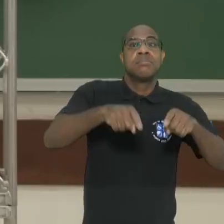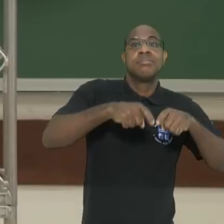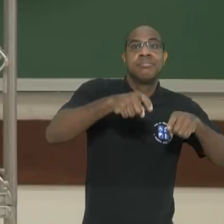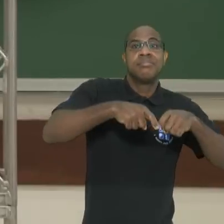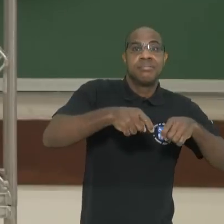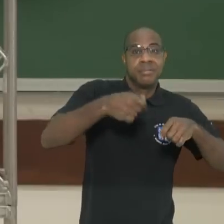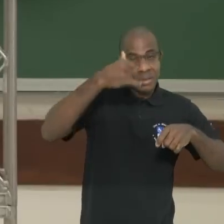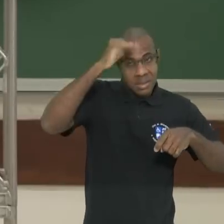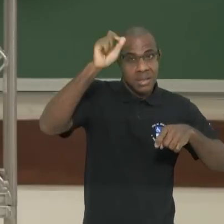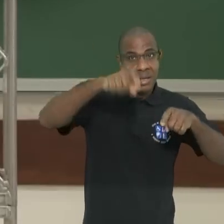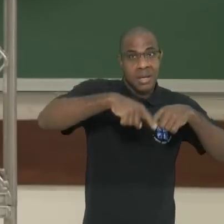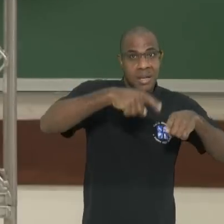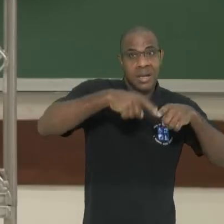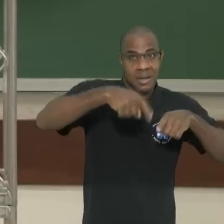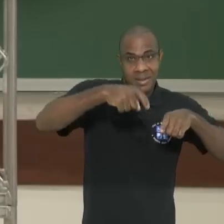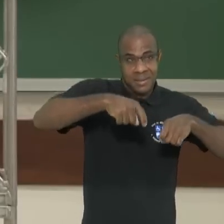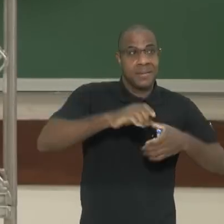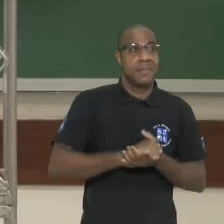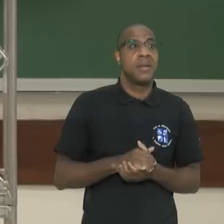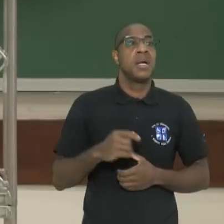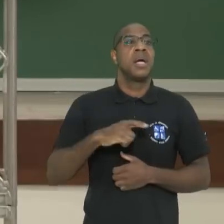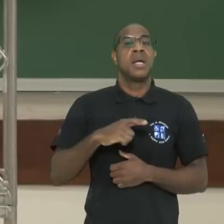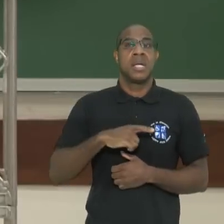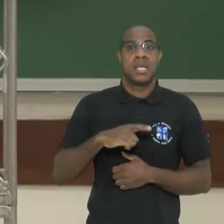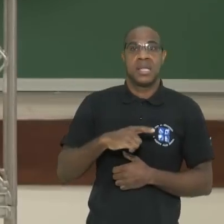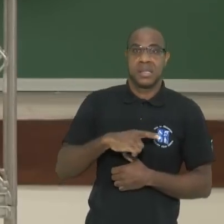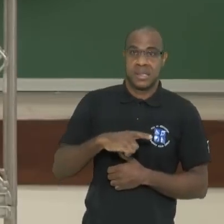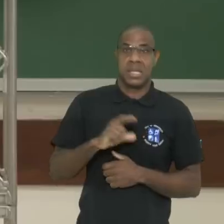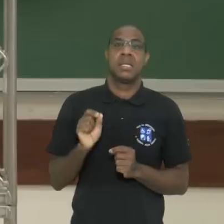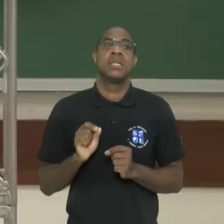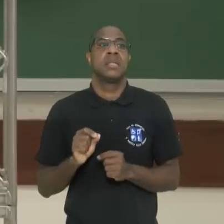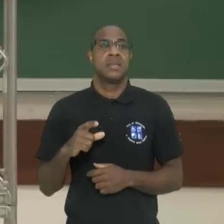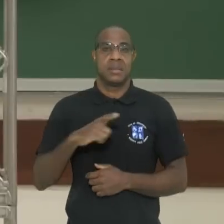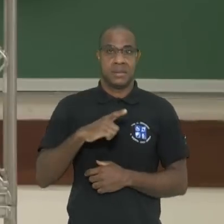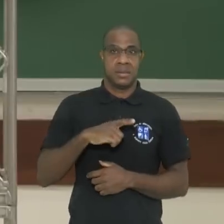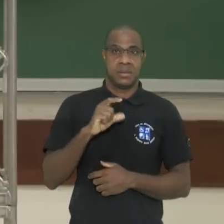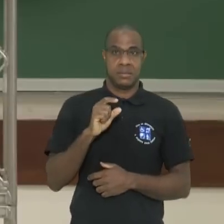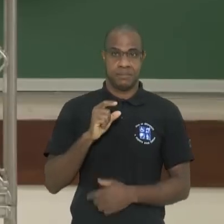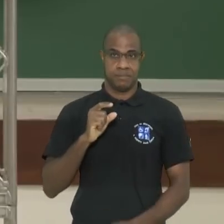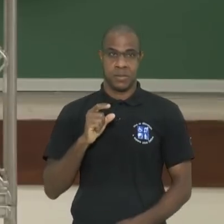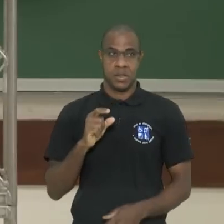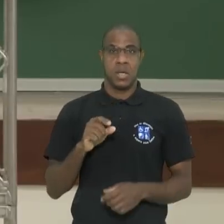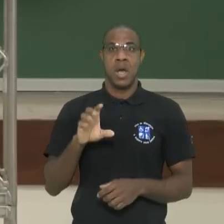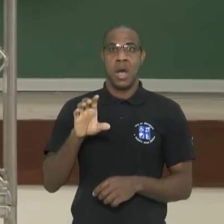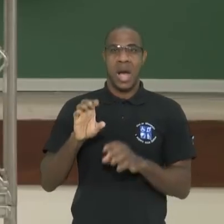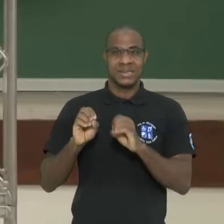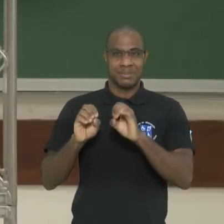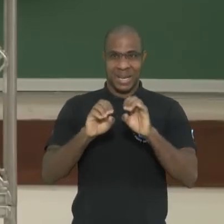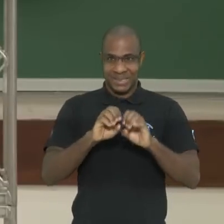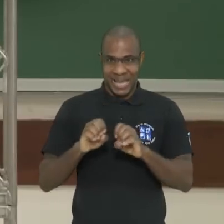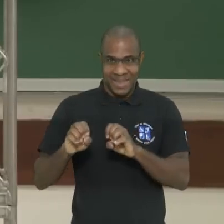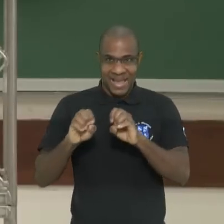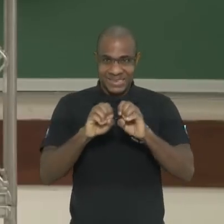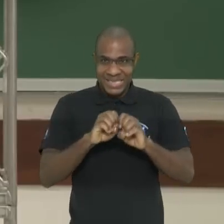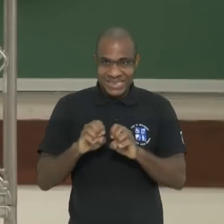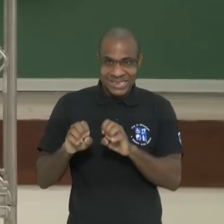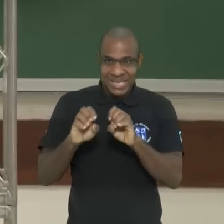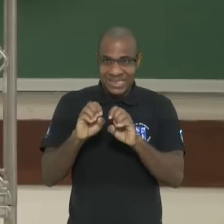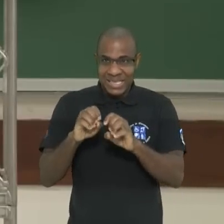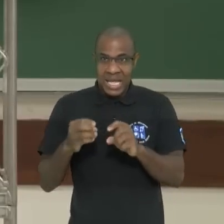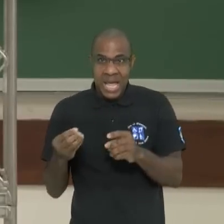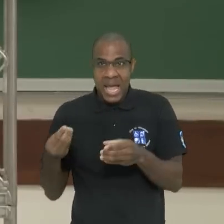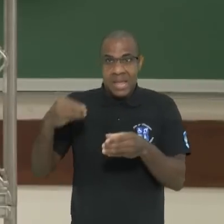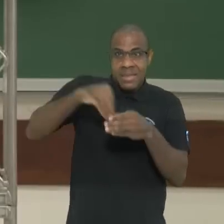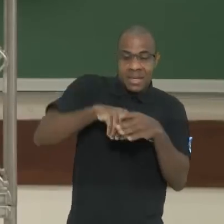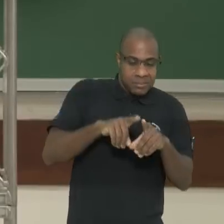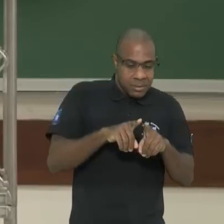uma bactéria que fica lá no sistema digestório de uma lagarta. Essa lagarta,